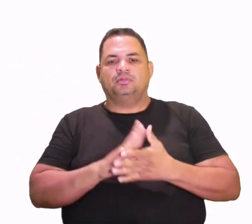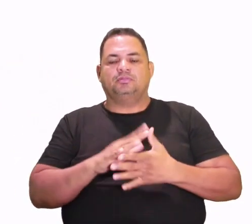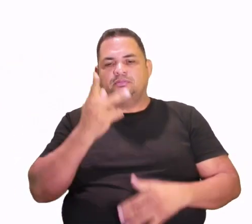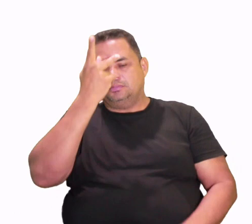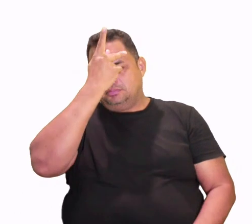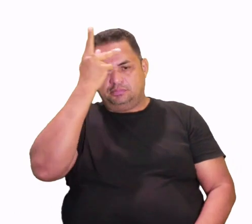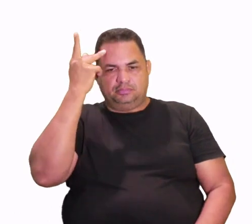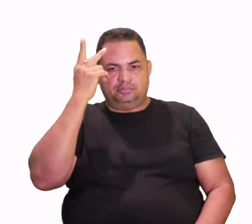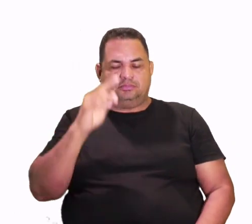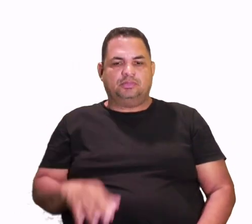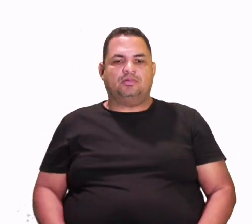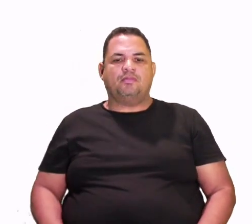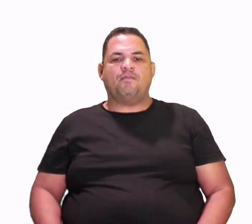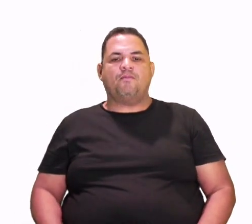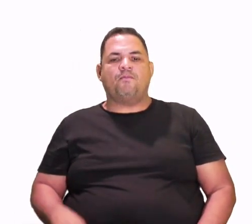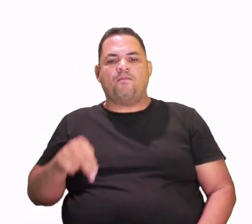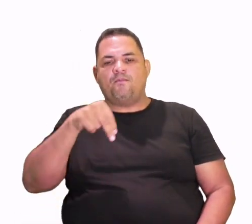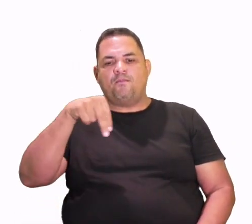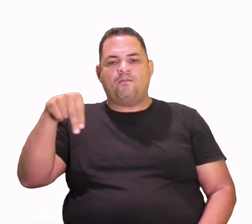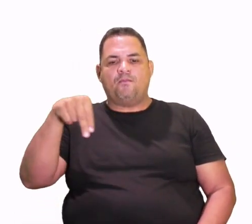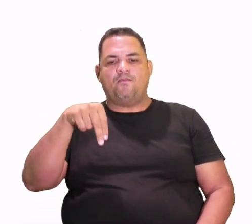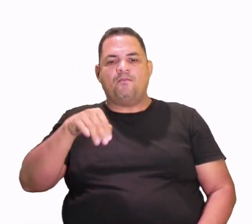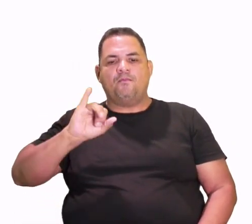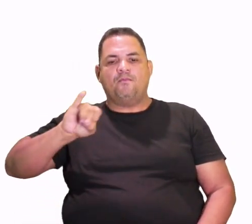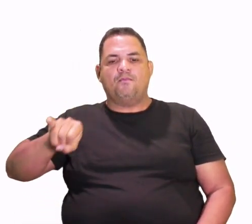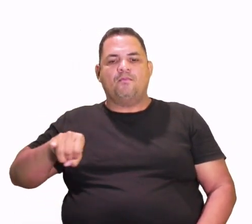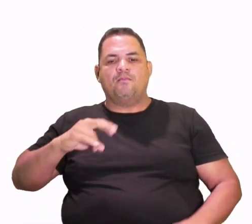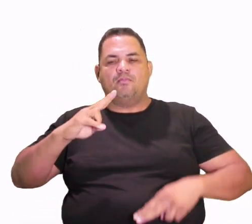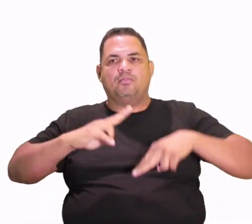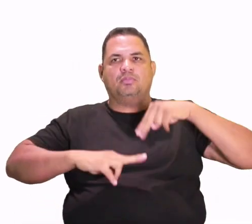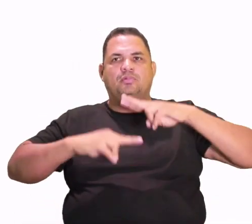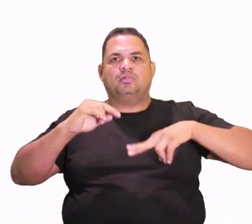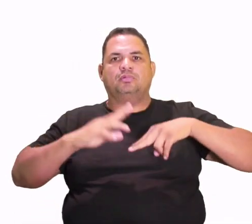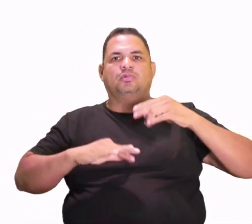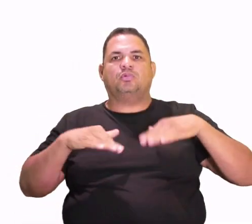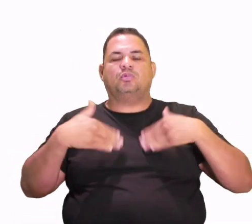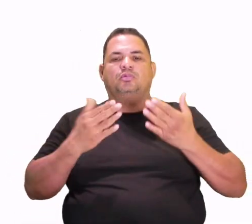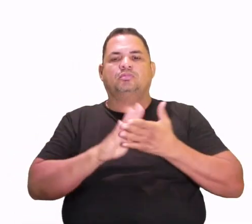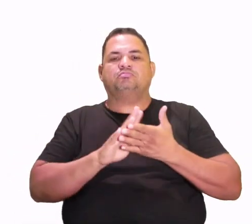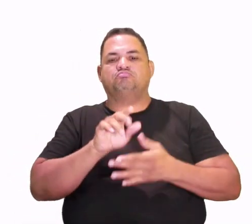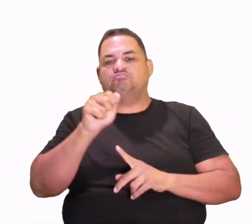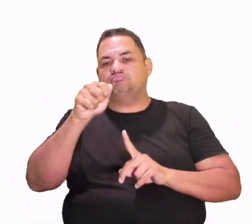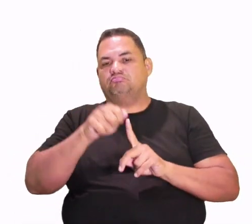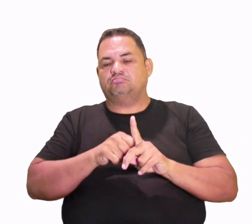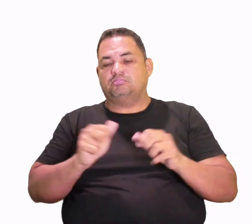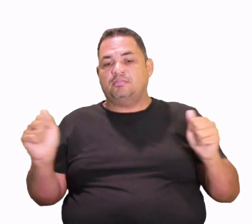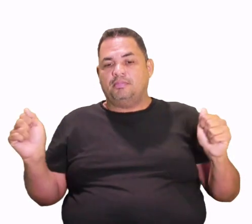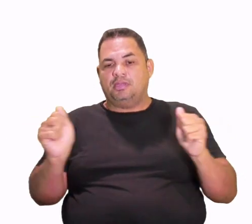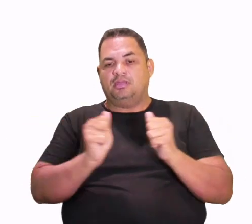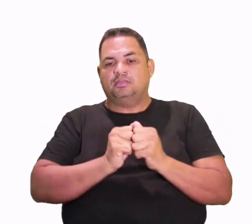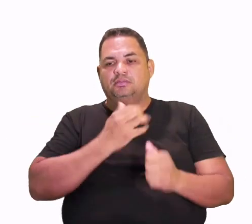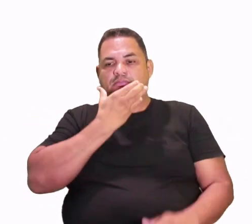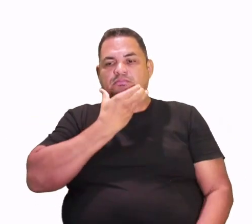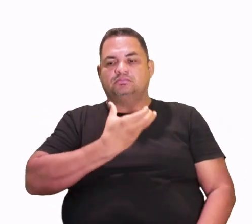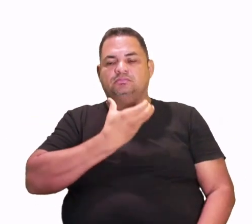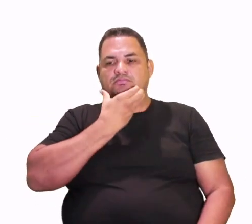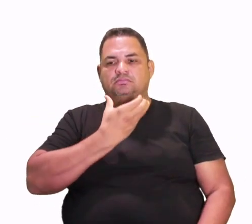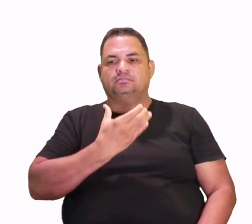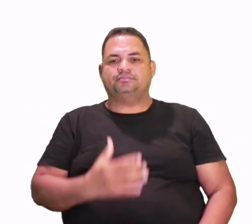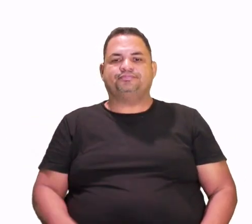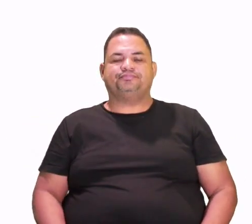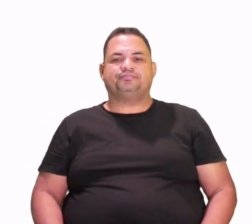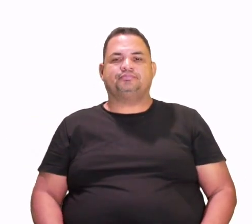in November ou it is in June. Qual dos dois meses? É bem próximo do Natal, então só pode